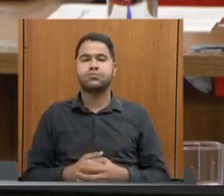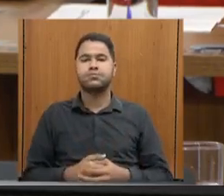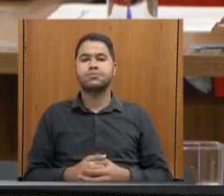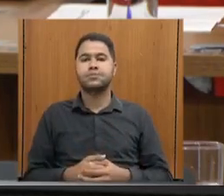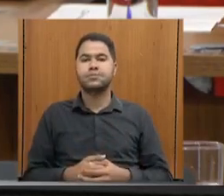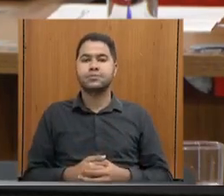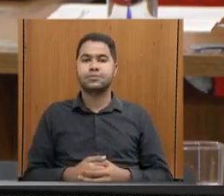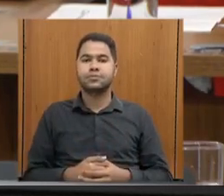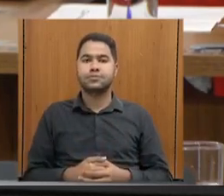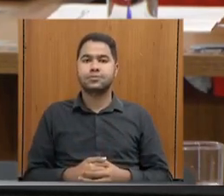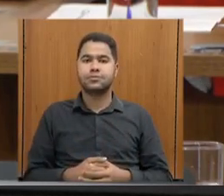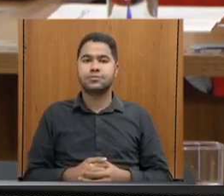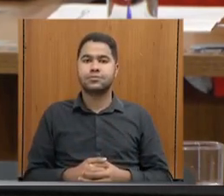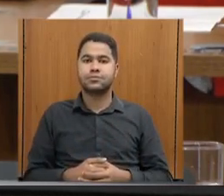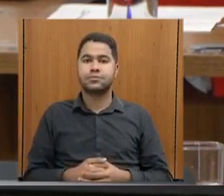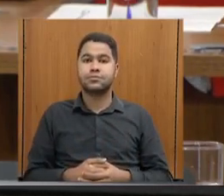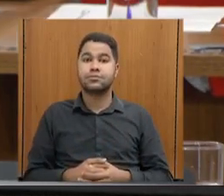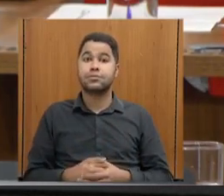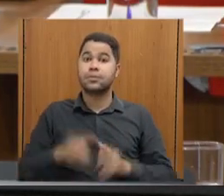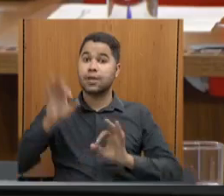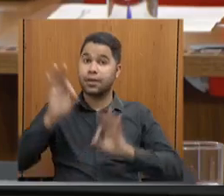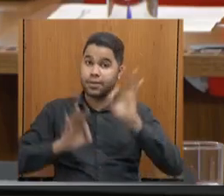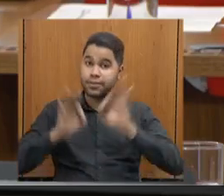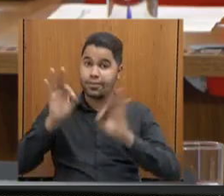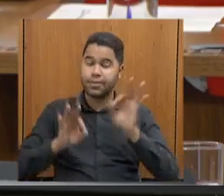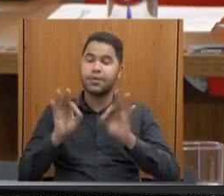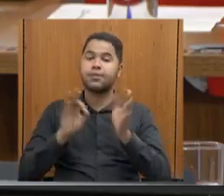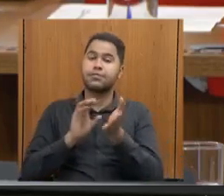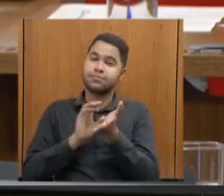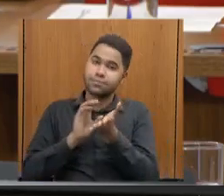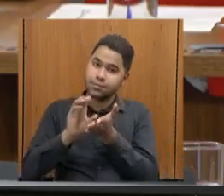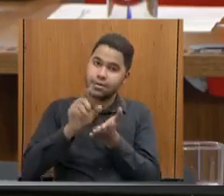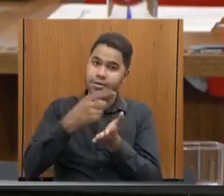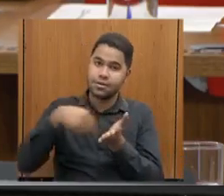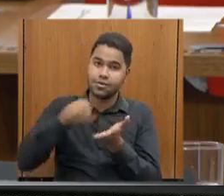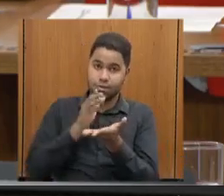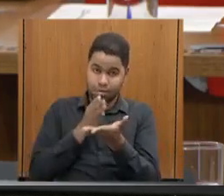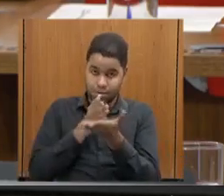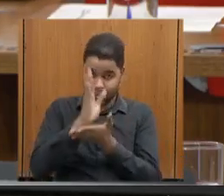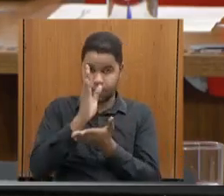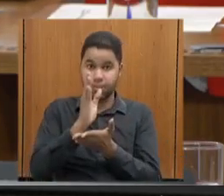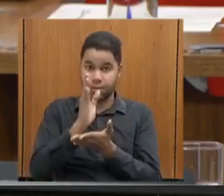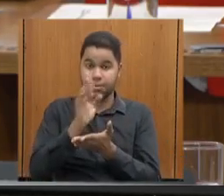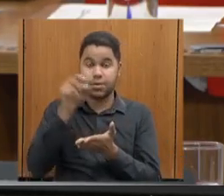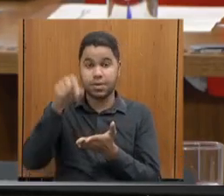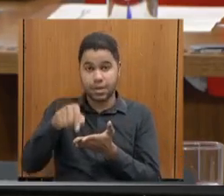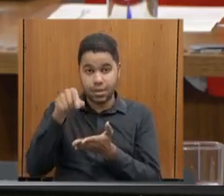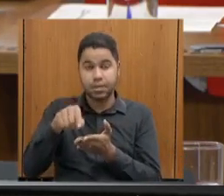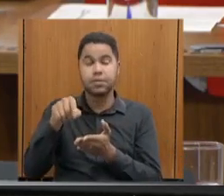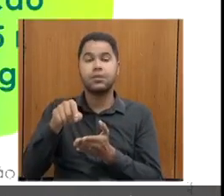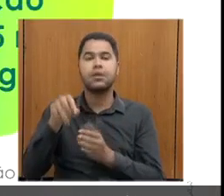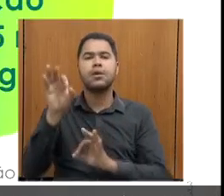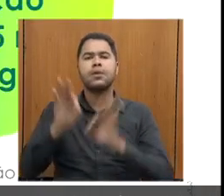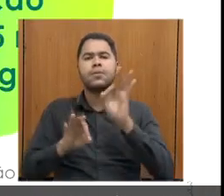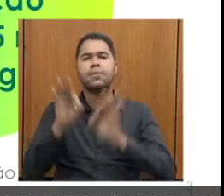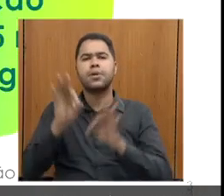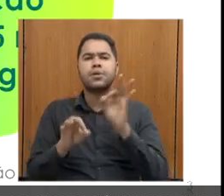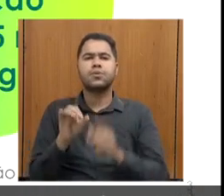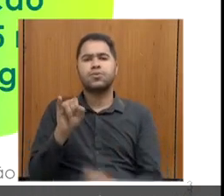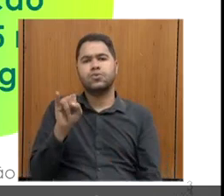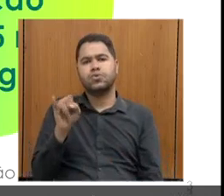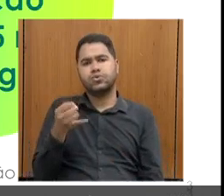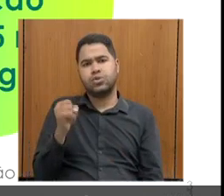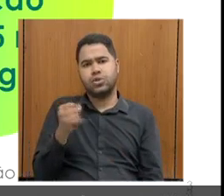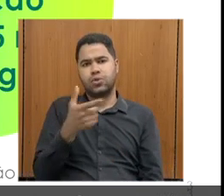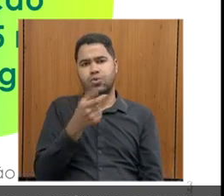e esse aqui então é o plano de investimentos que nós aprovamos nós aprovamos esse plano em janeiro de